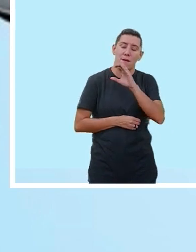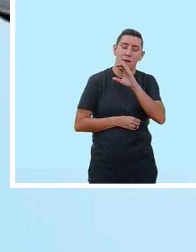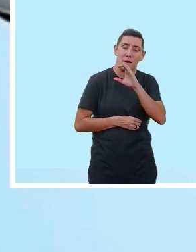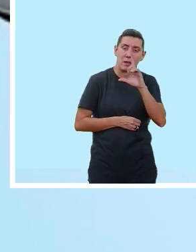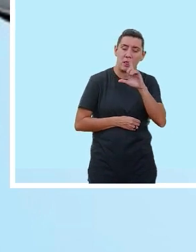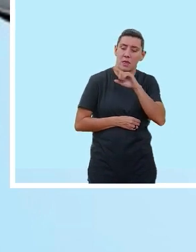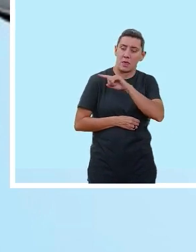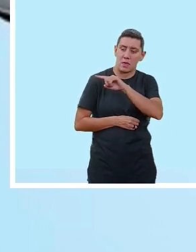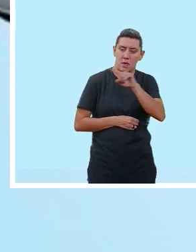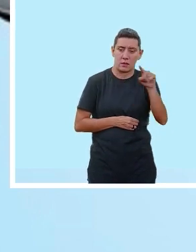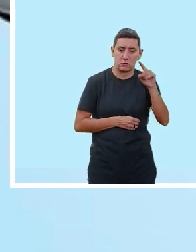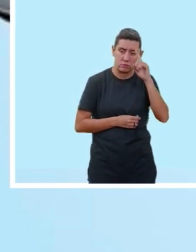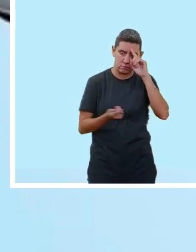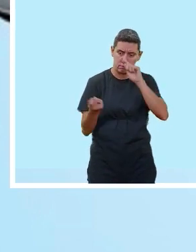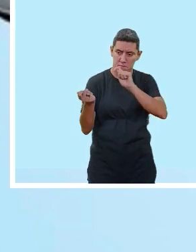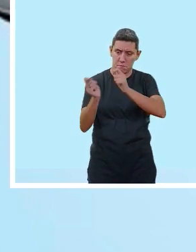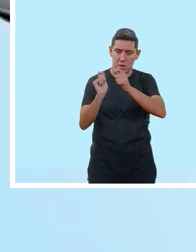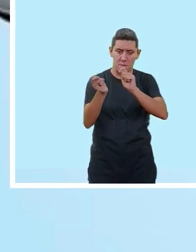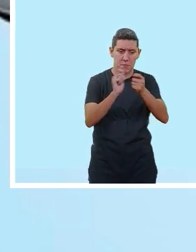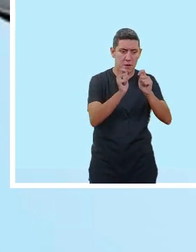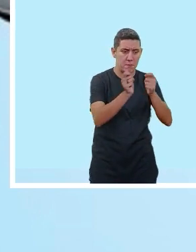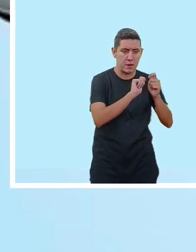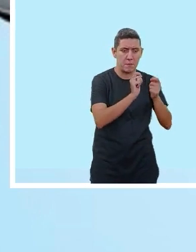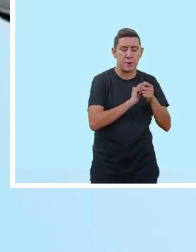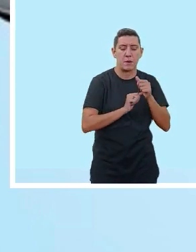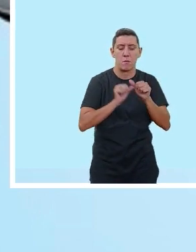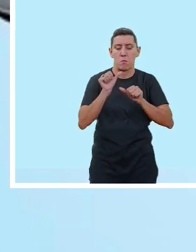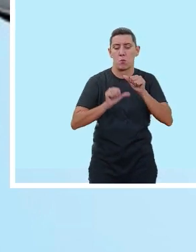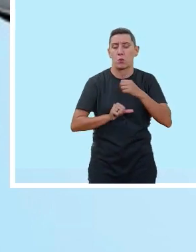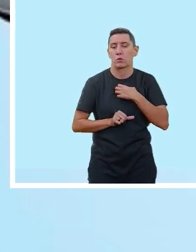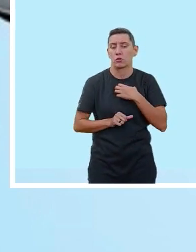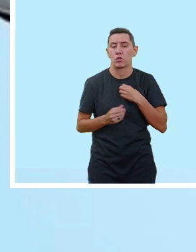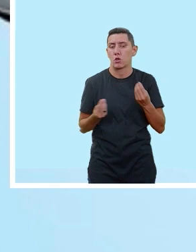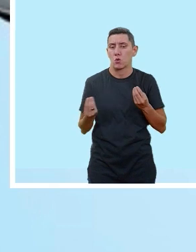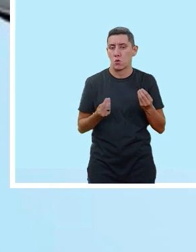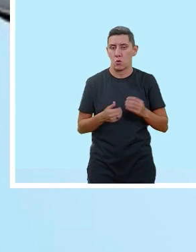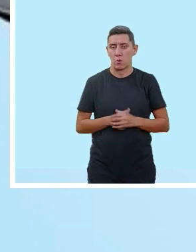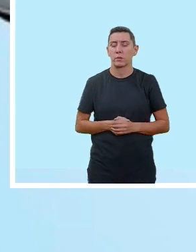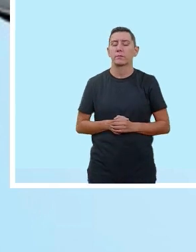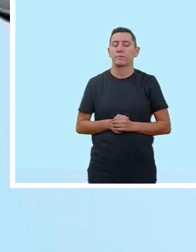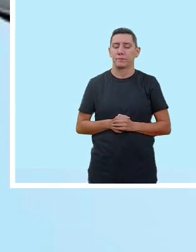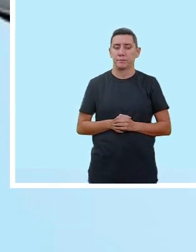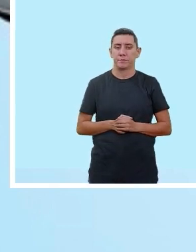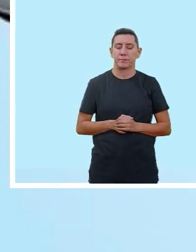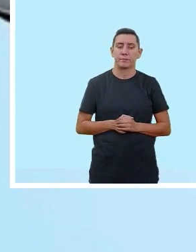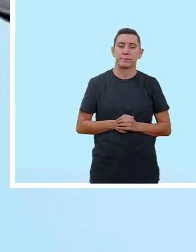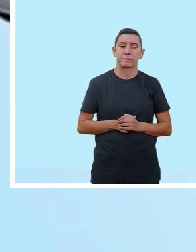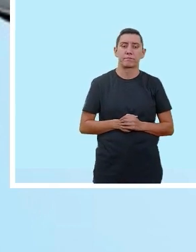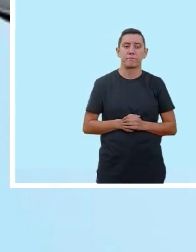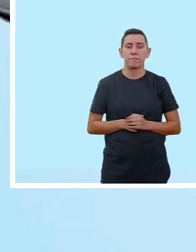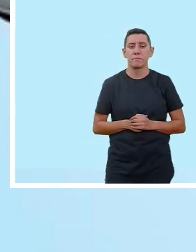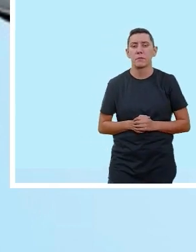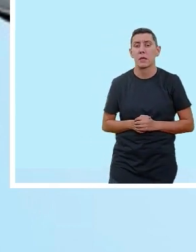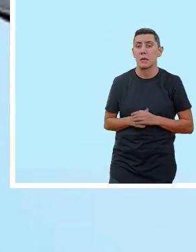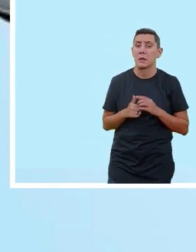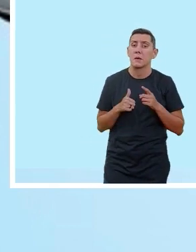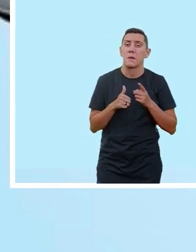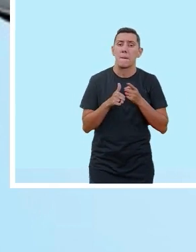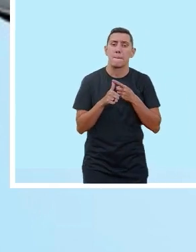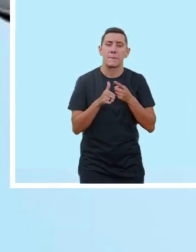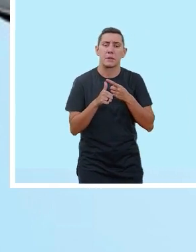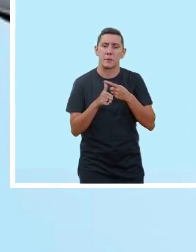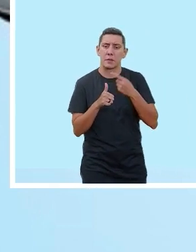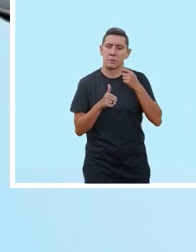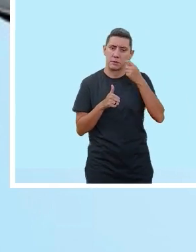física de forma bem sustentável. Então, primeiro, modularidade, né? Isso é fundamental. Então, você